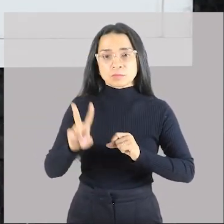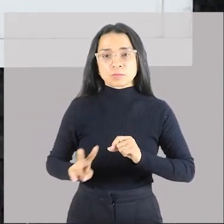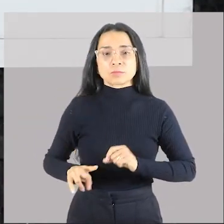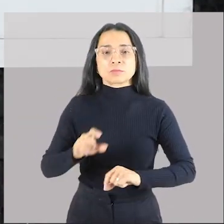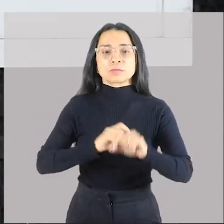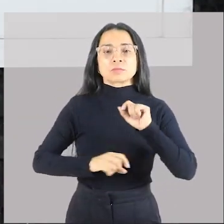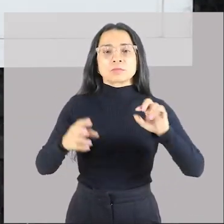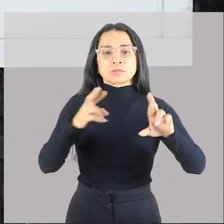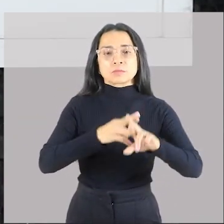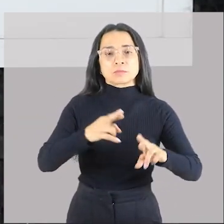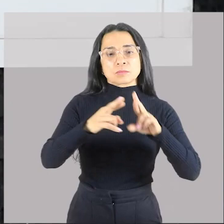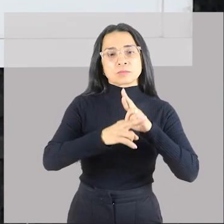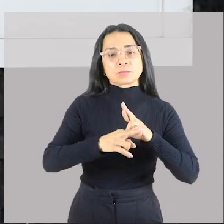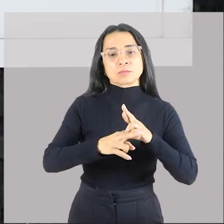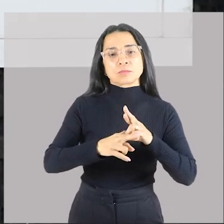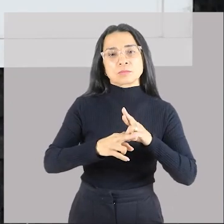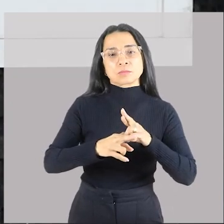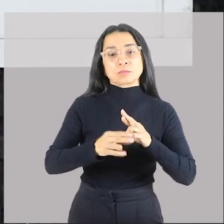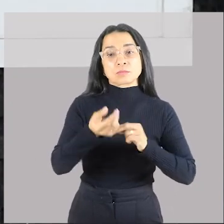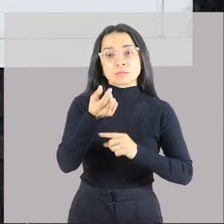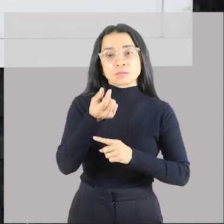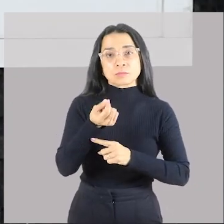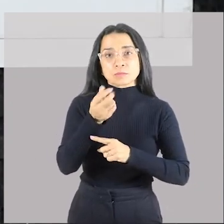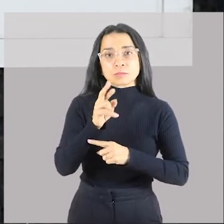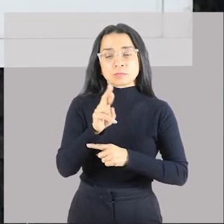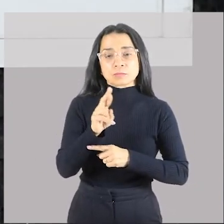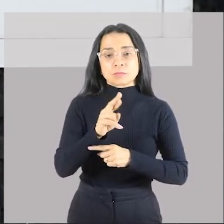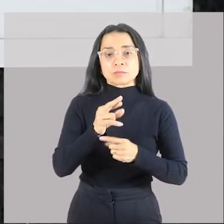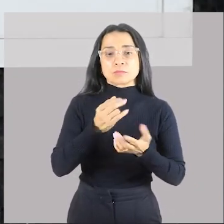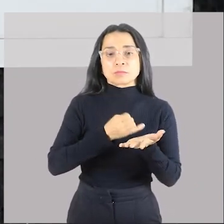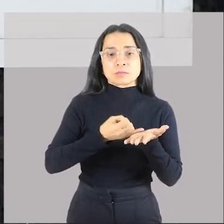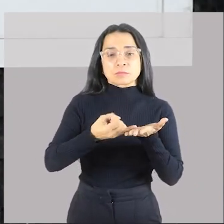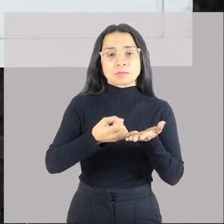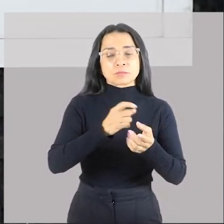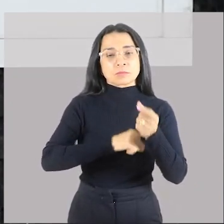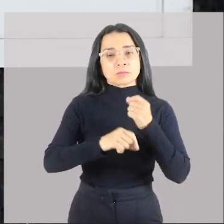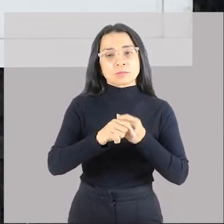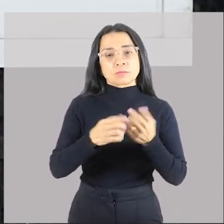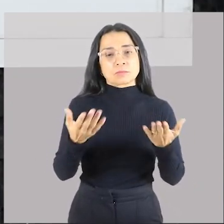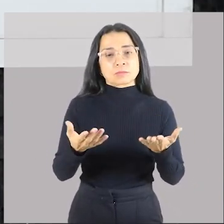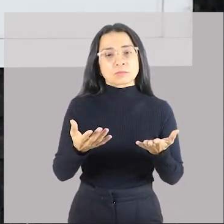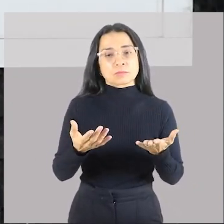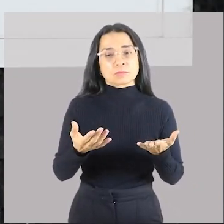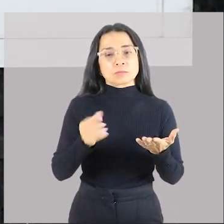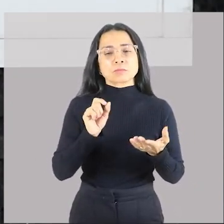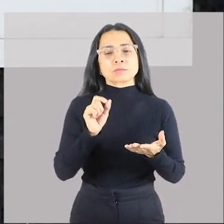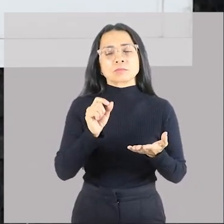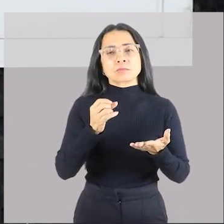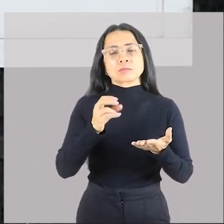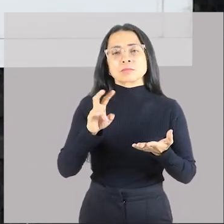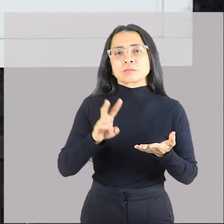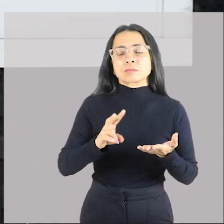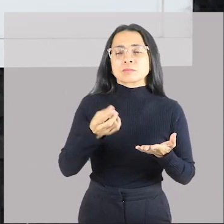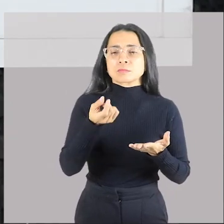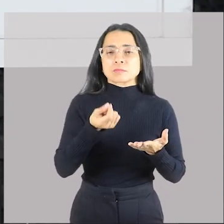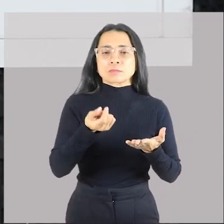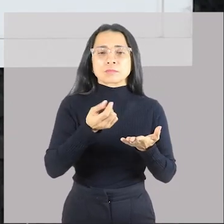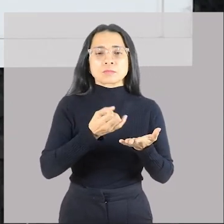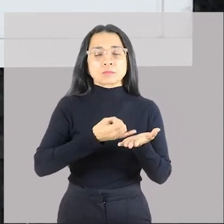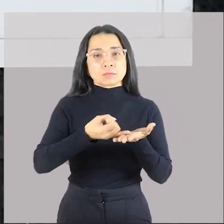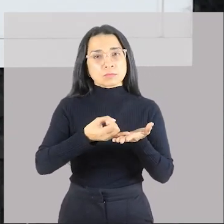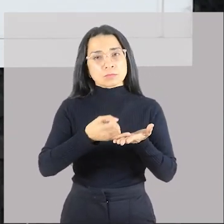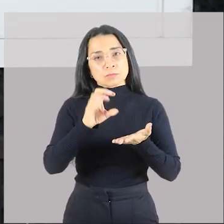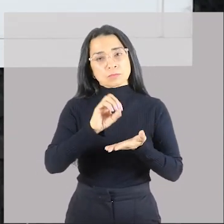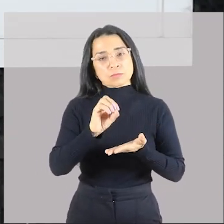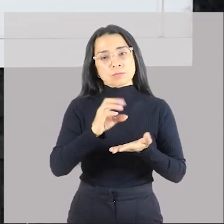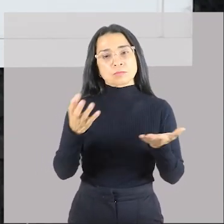desvalorização em relação ao valor inicial. Turma, o valor inicial no instante T0. Então, se eu quero saber o valor inicial, para poder fazer